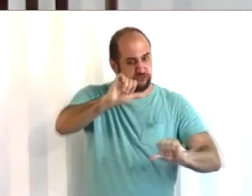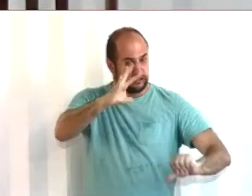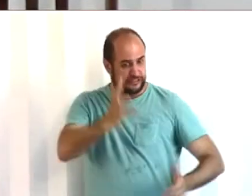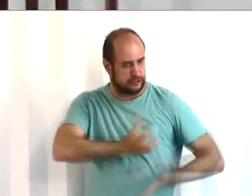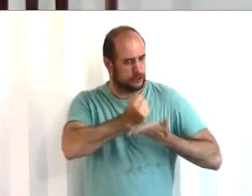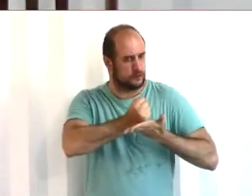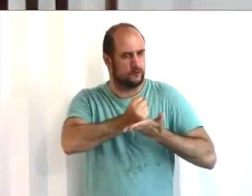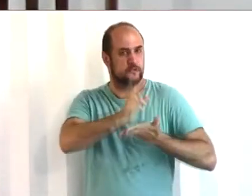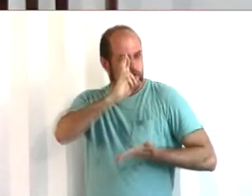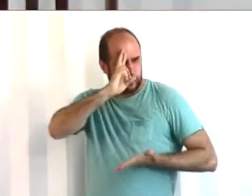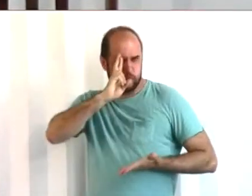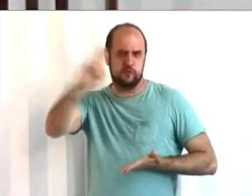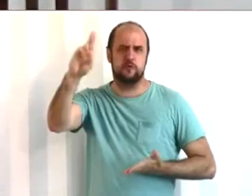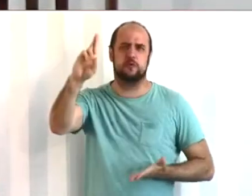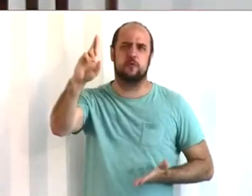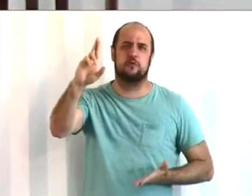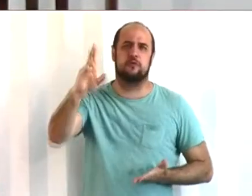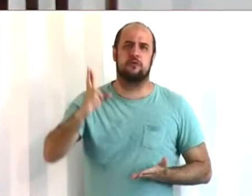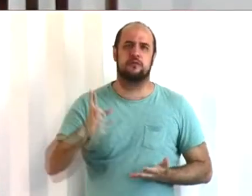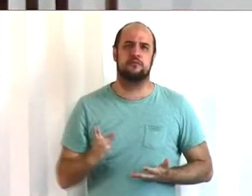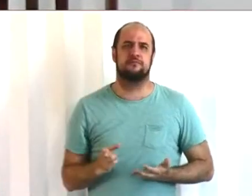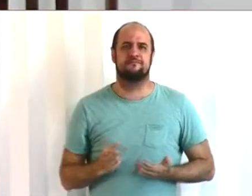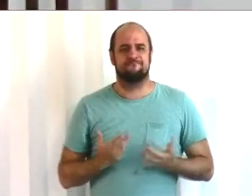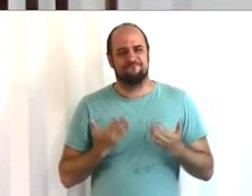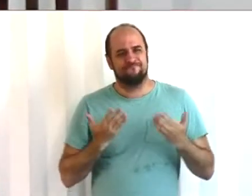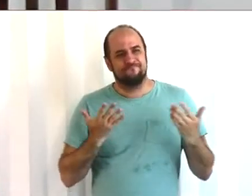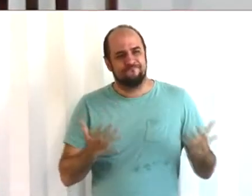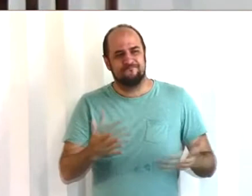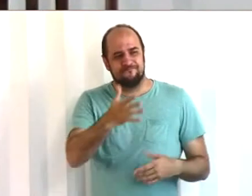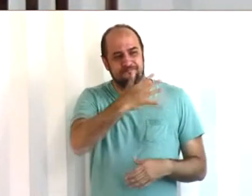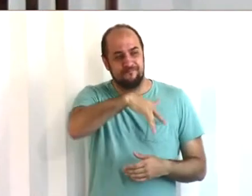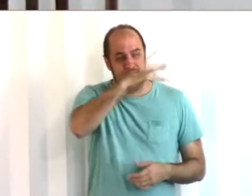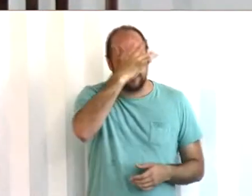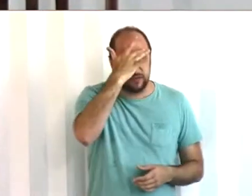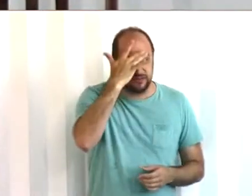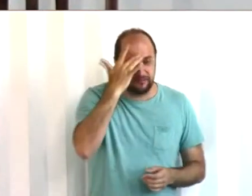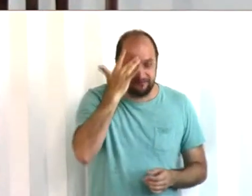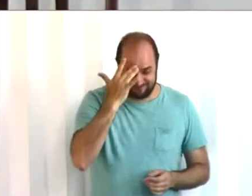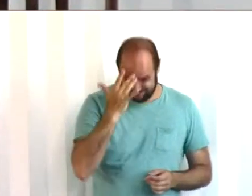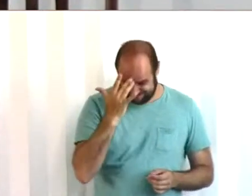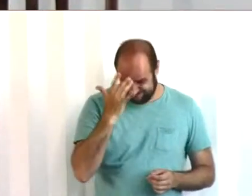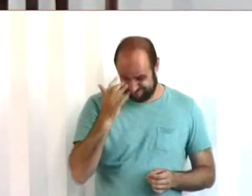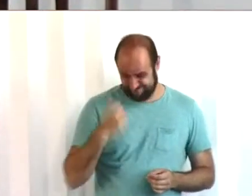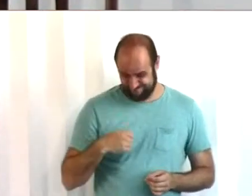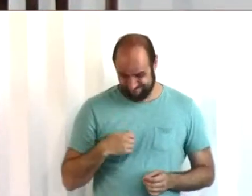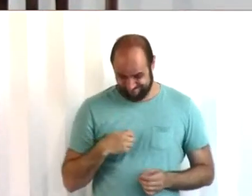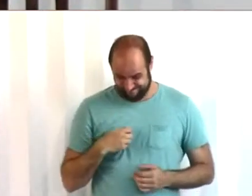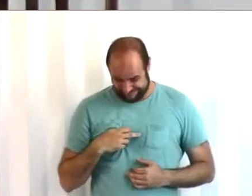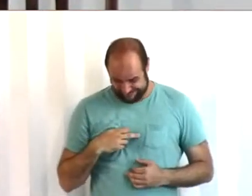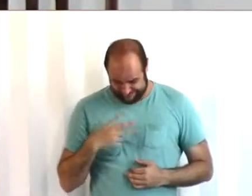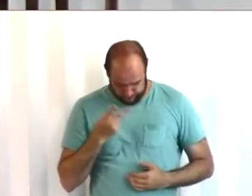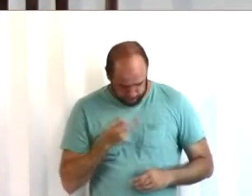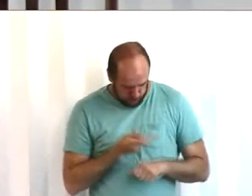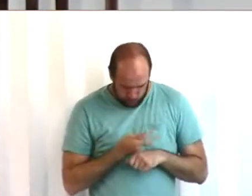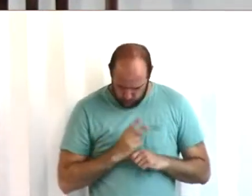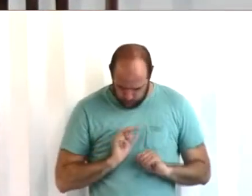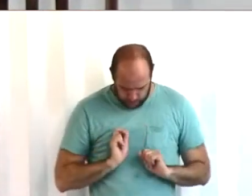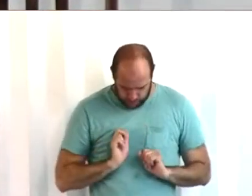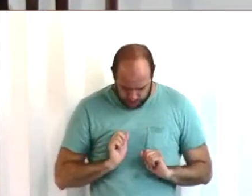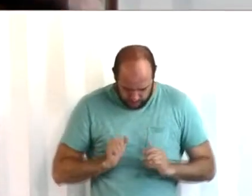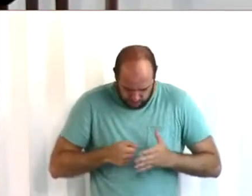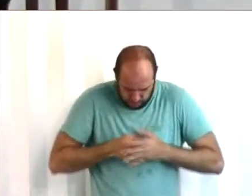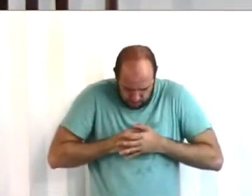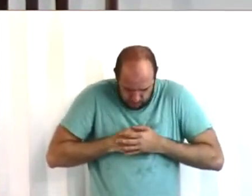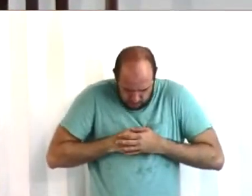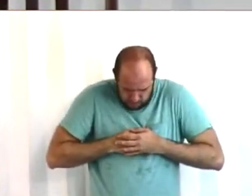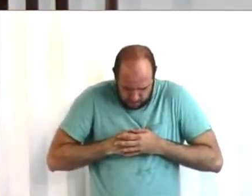e Senhor. E então eles estão com as suas cabeças baixas, como quem não procura, como quem não o